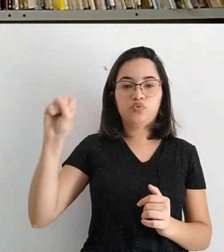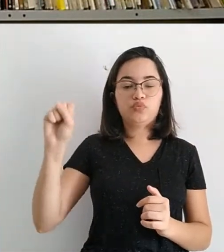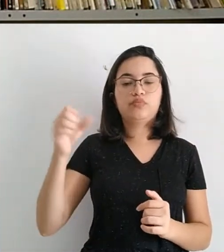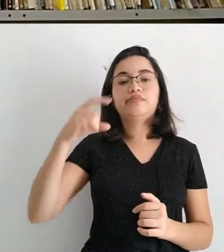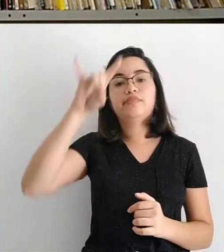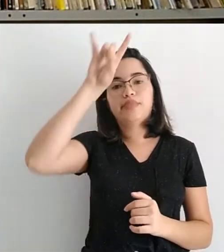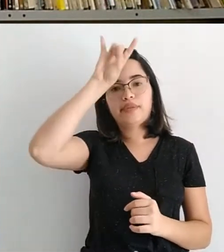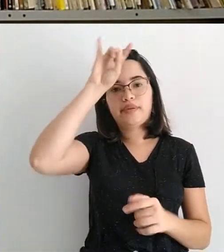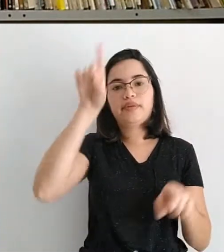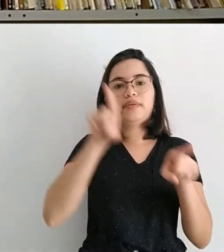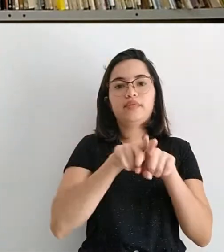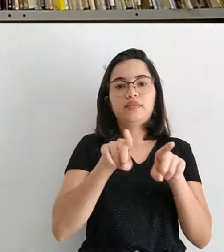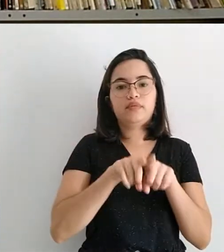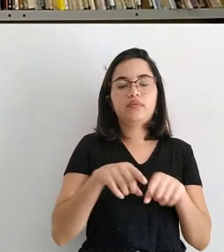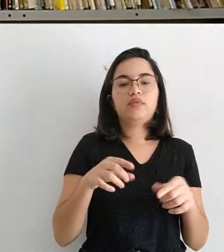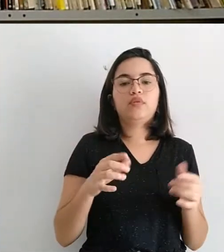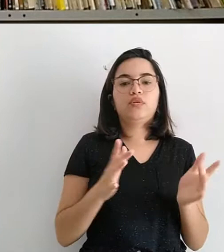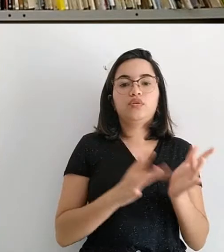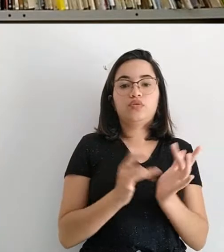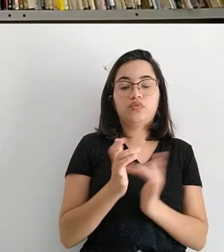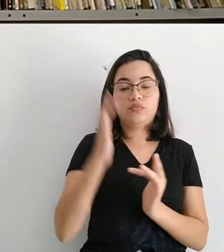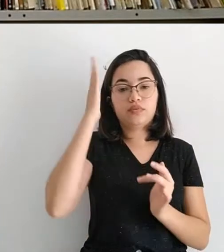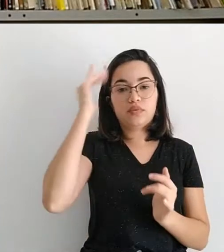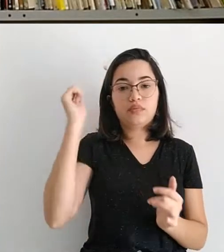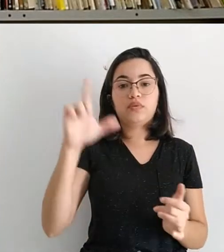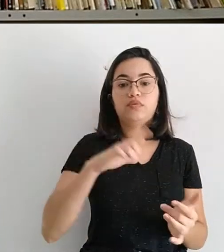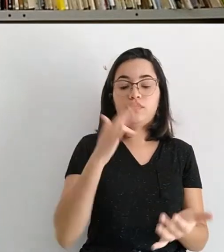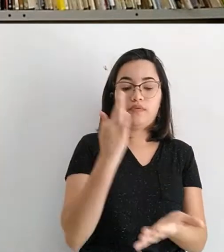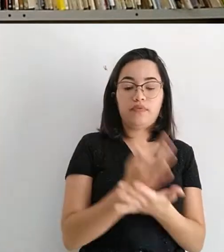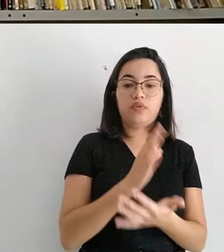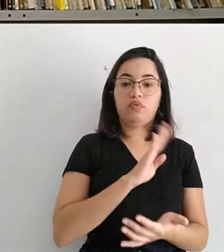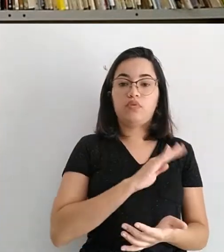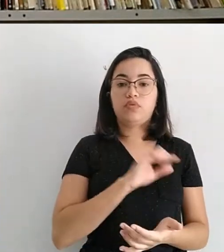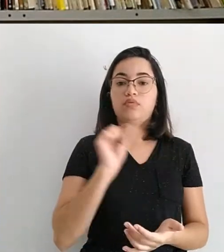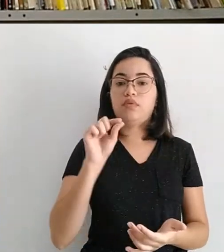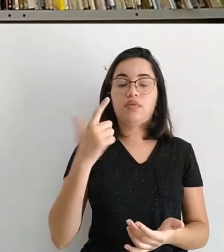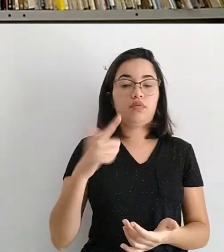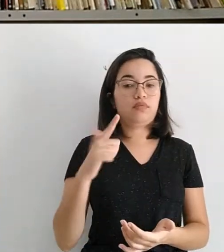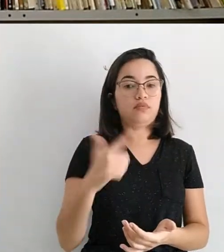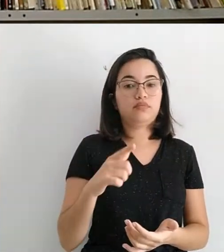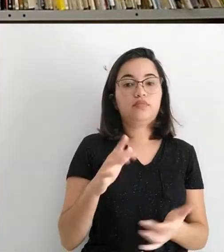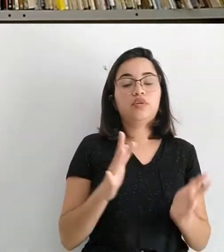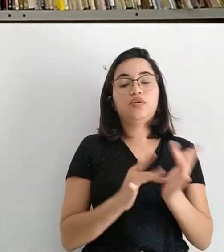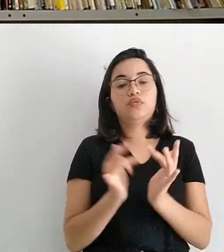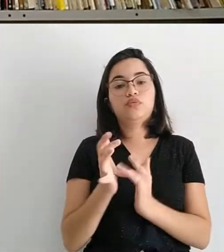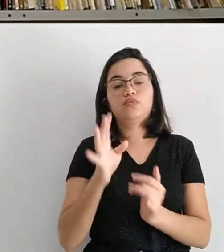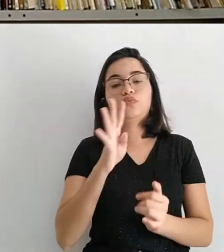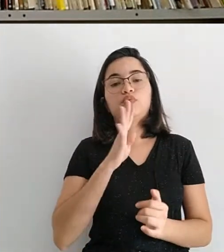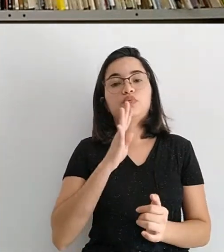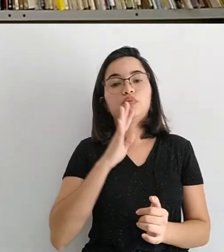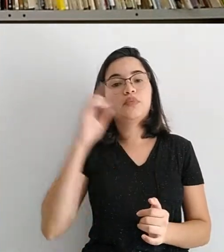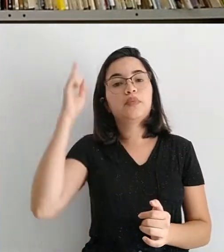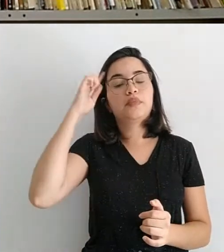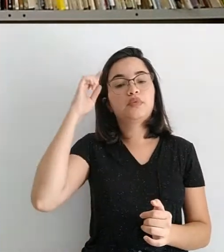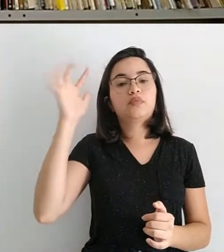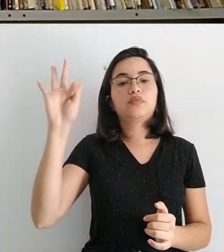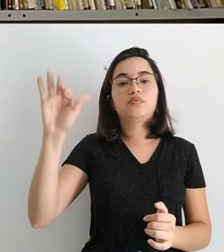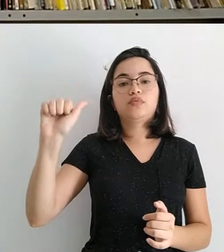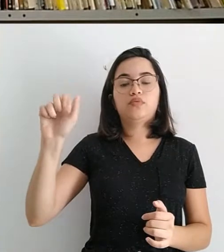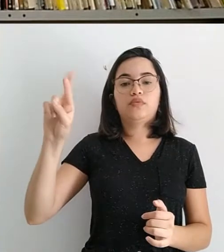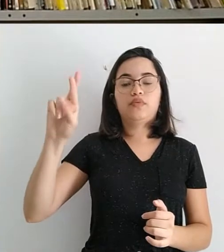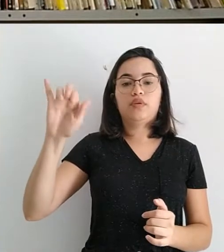traí-lo. Jesus sabia quem tinha fé no coração, quem não tinha. Jesus conhecia o pensamento